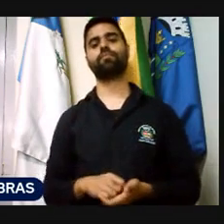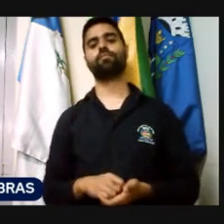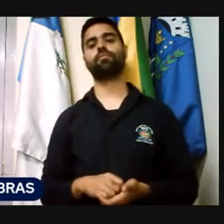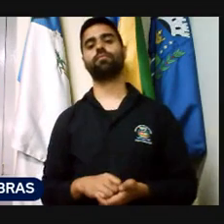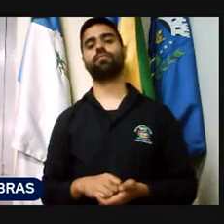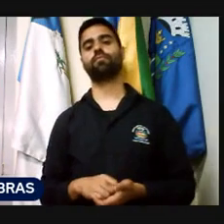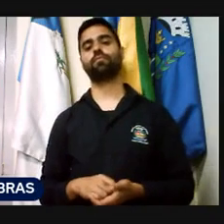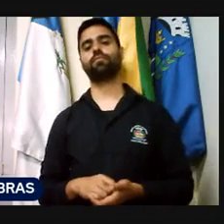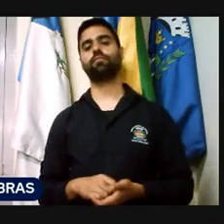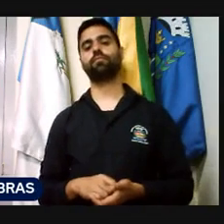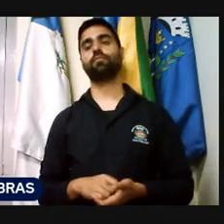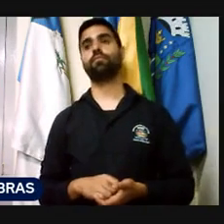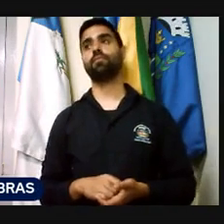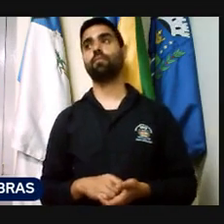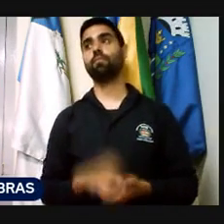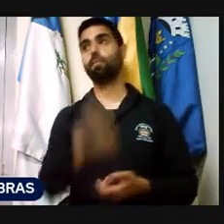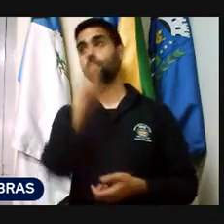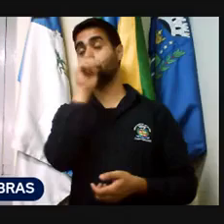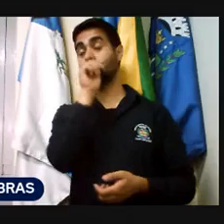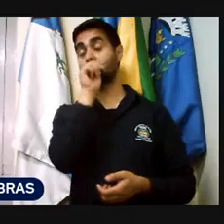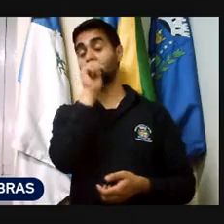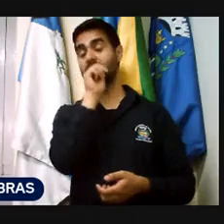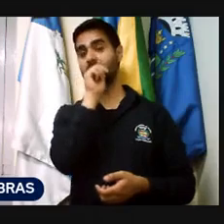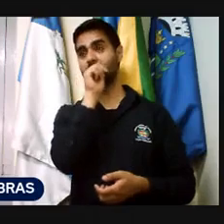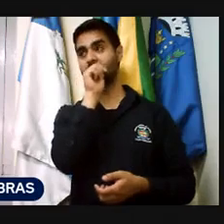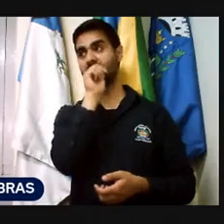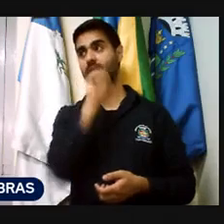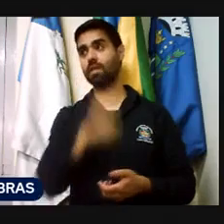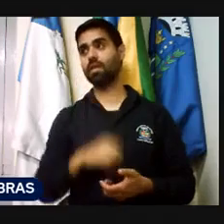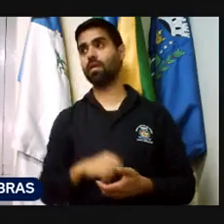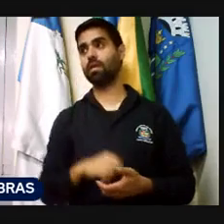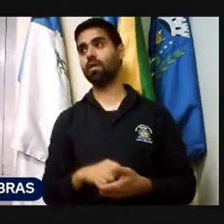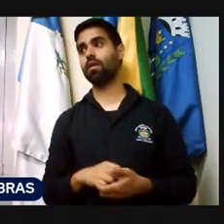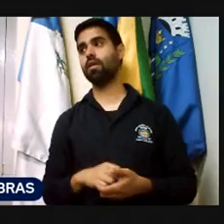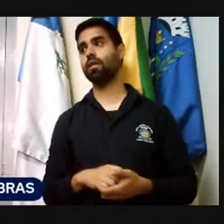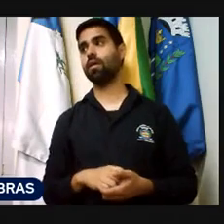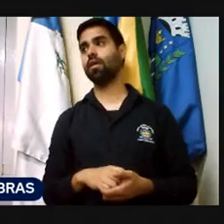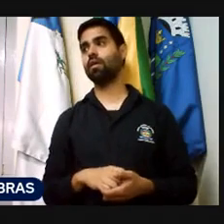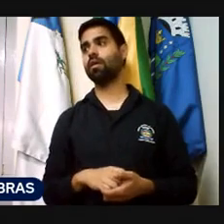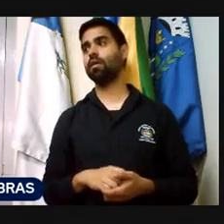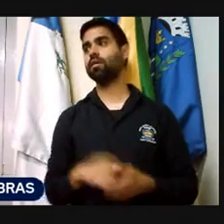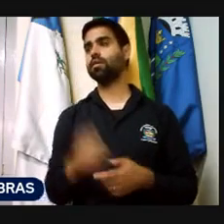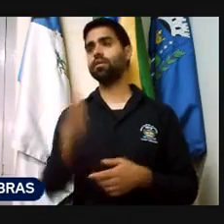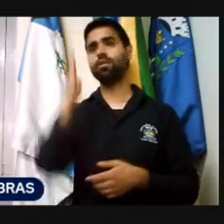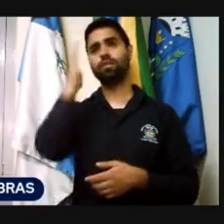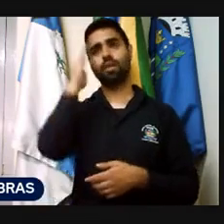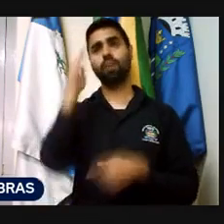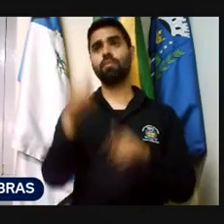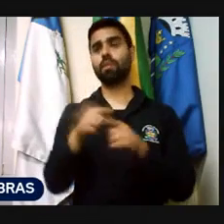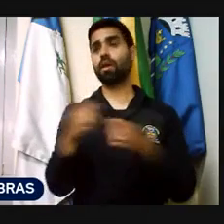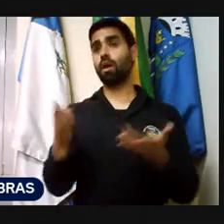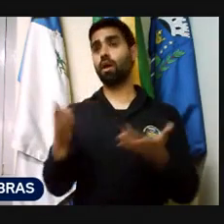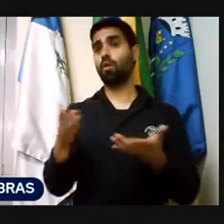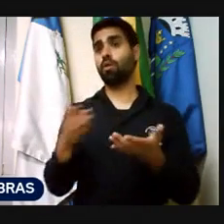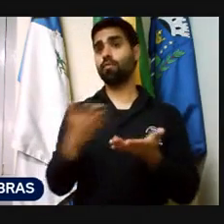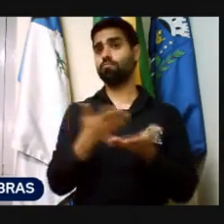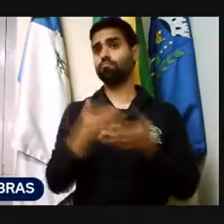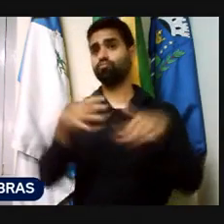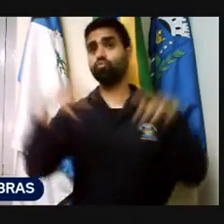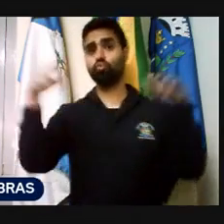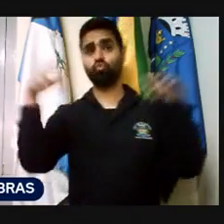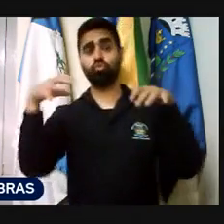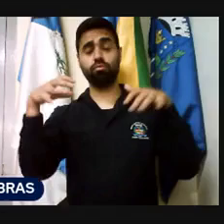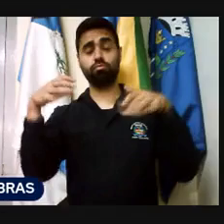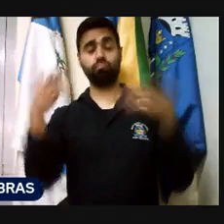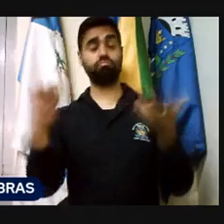Nós sabemos, Salsinho, você sempre tem falado aí também, né, sobre o quê? Nós sabemos que agora é época de chuva, né?